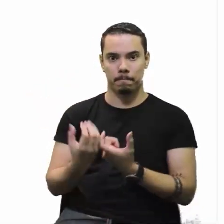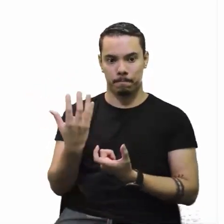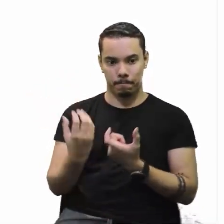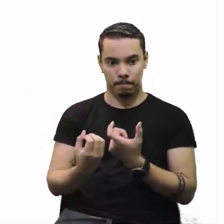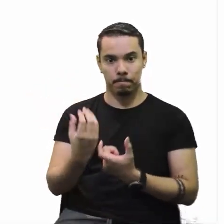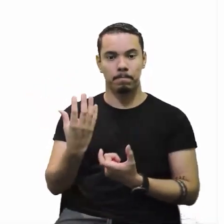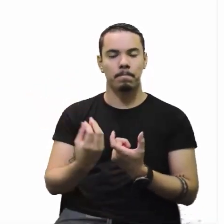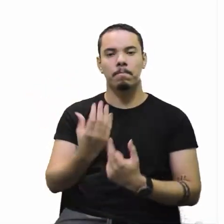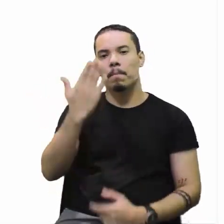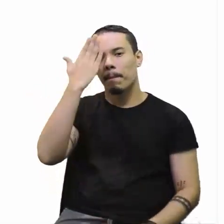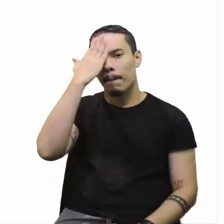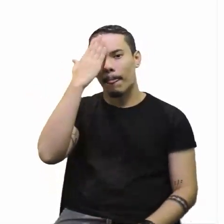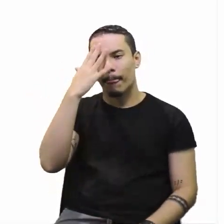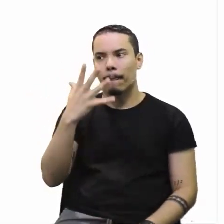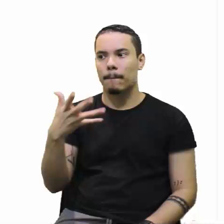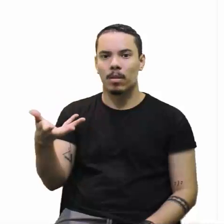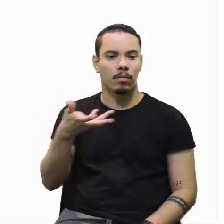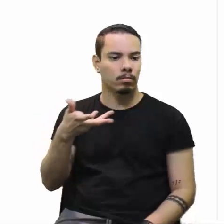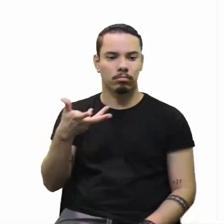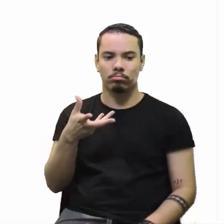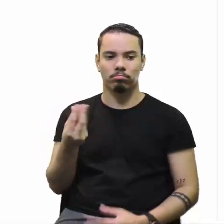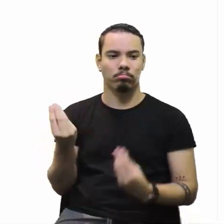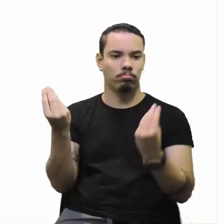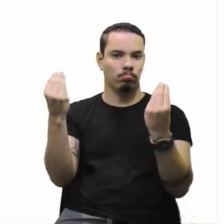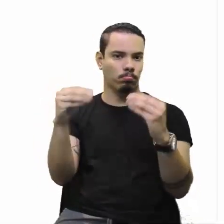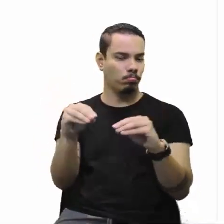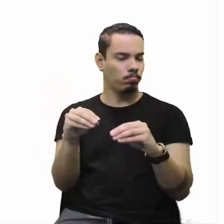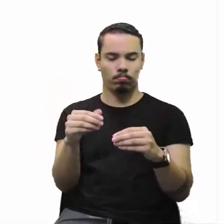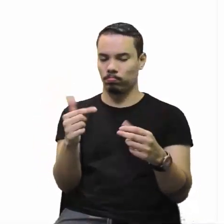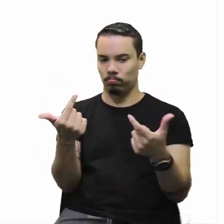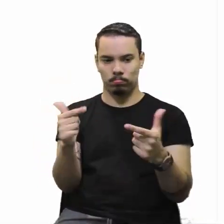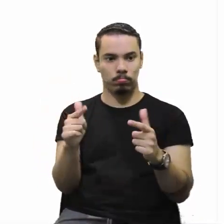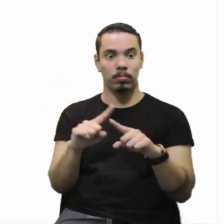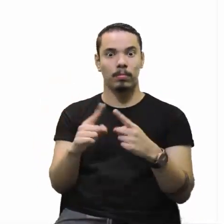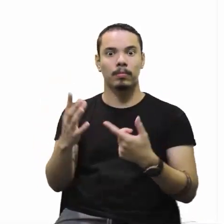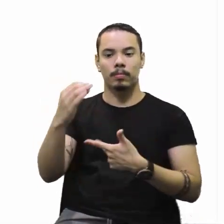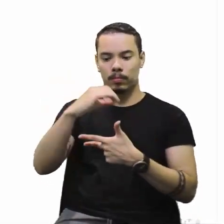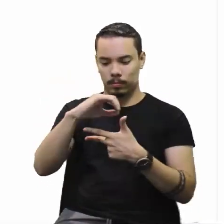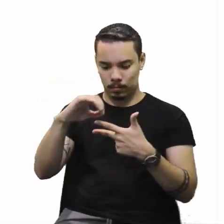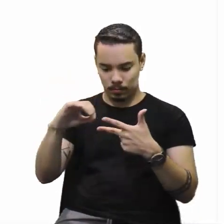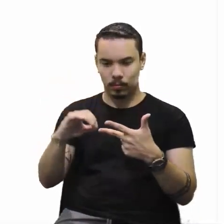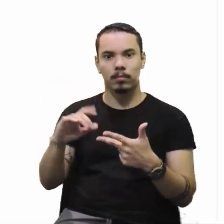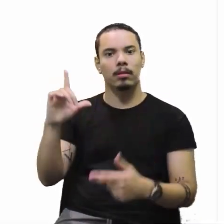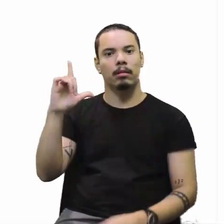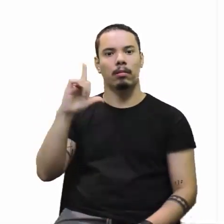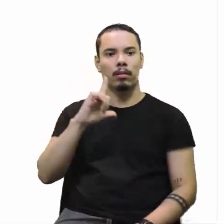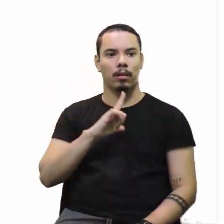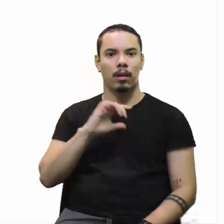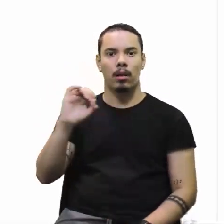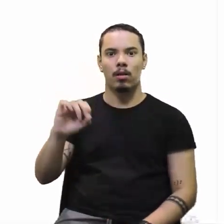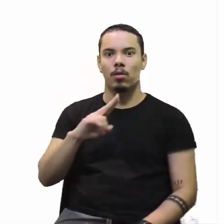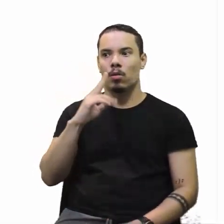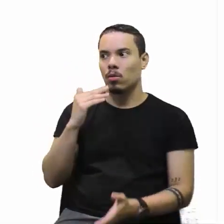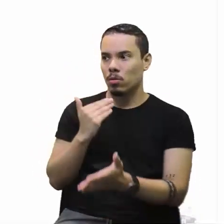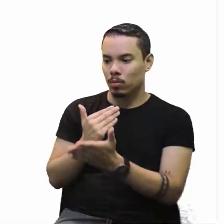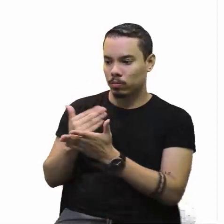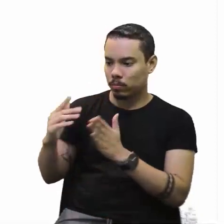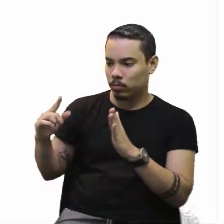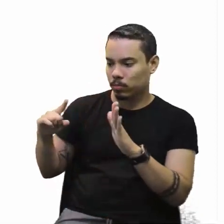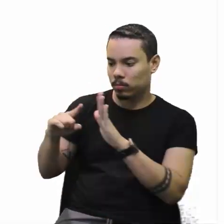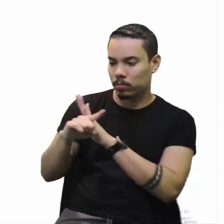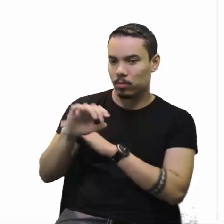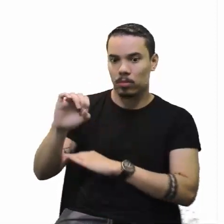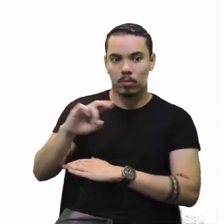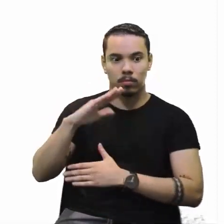essa velocidade não foi dado aqui. Nós já falamos, no Enem vai ser dado ou no início da capa do caderno lá ou